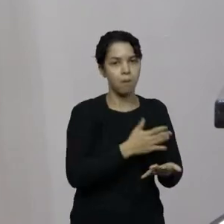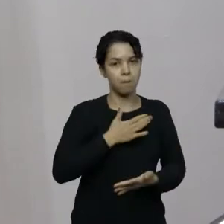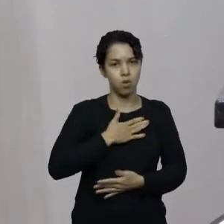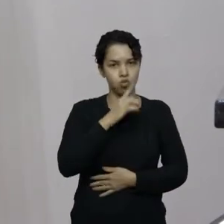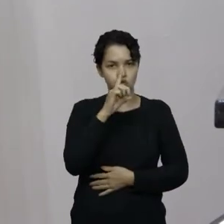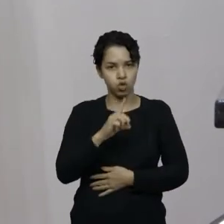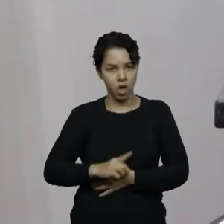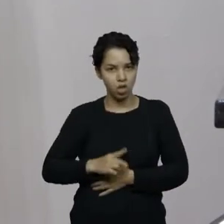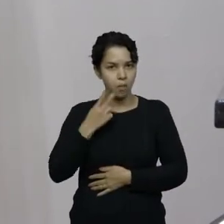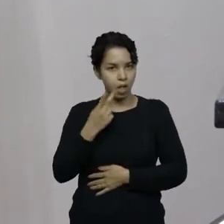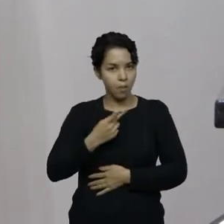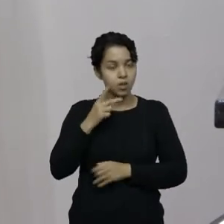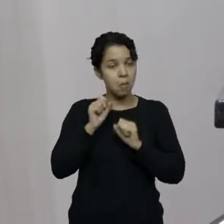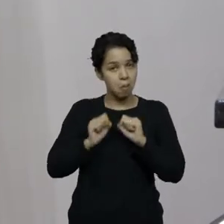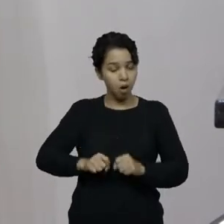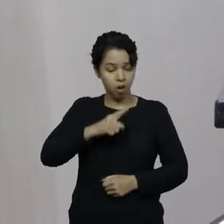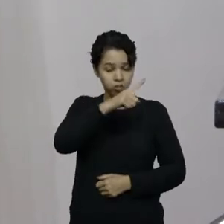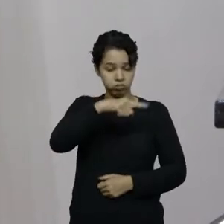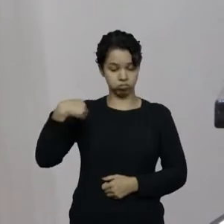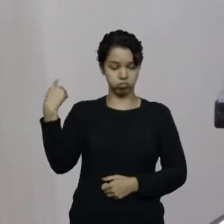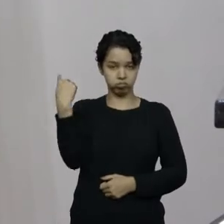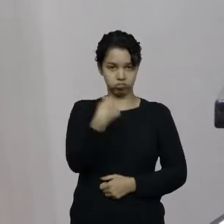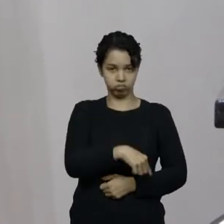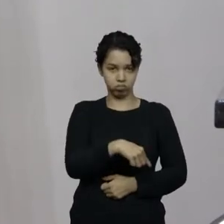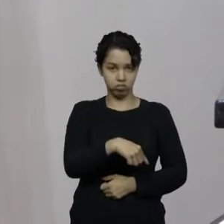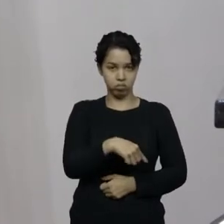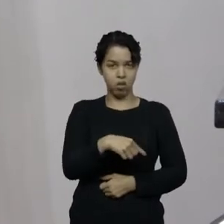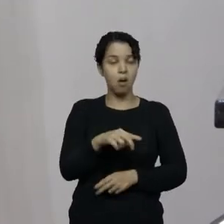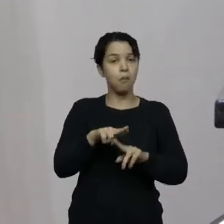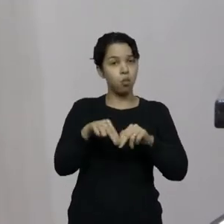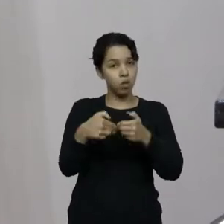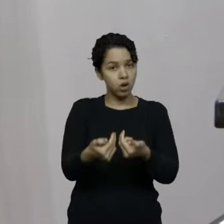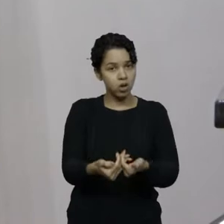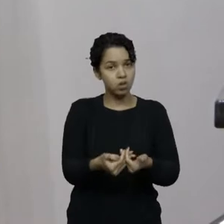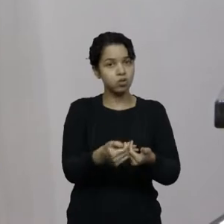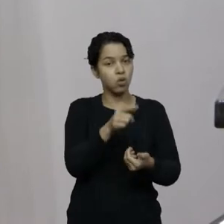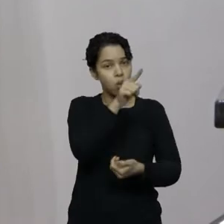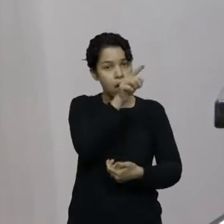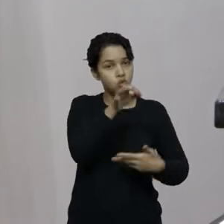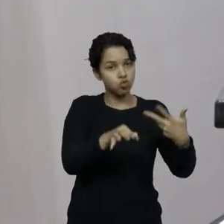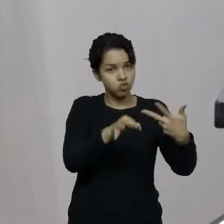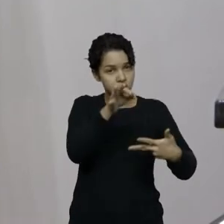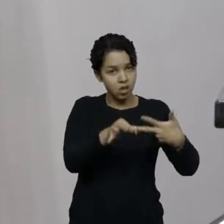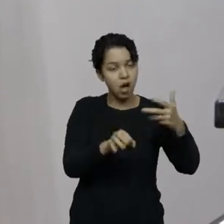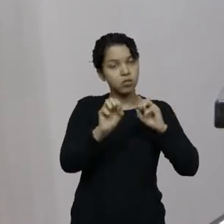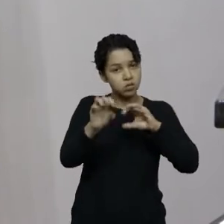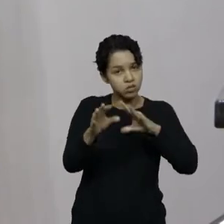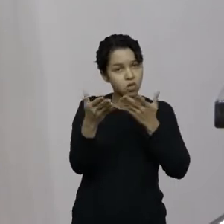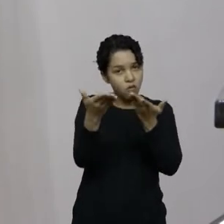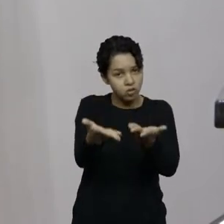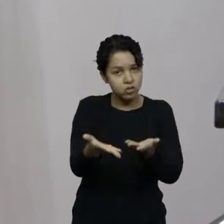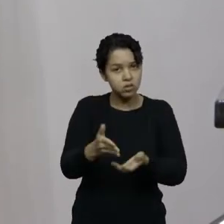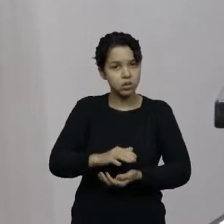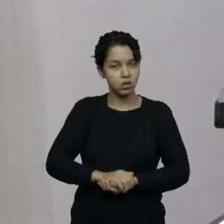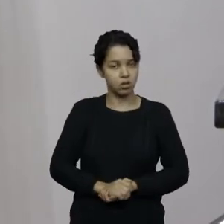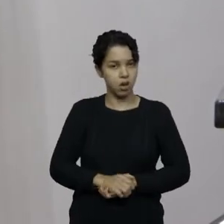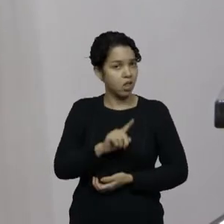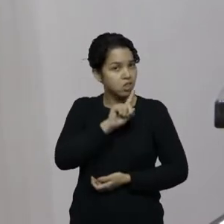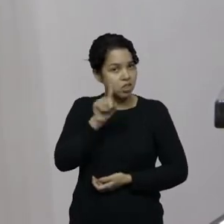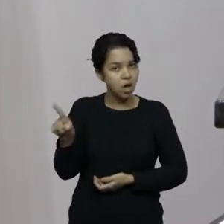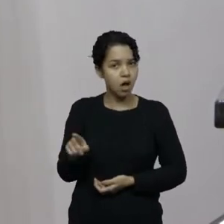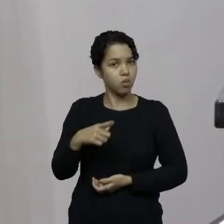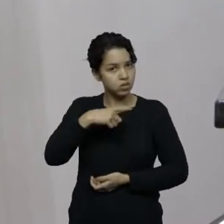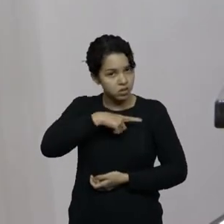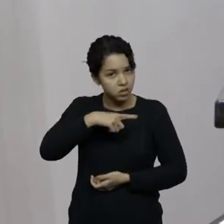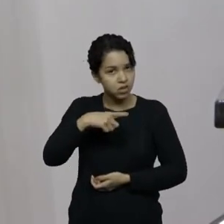por isso que o judiciário lhe deu uma lição mostrou que não existe nos no parlamentar o direito de exercício do seu